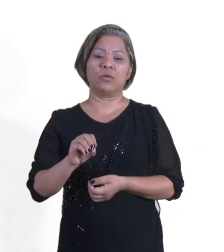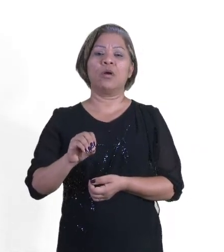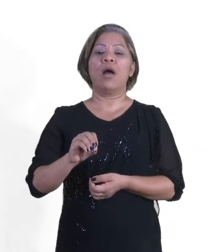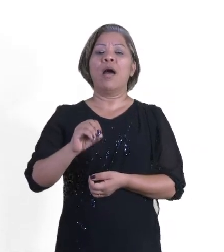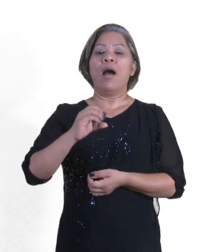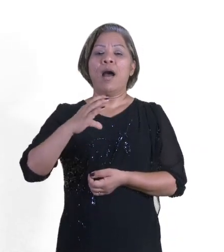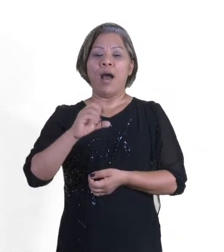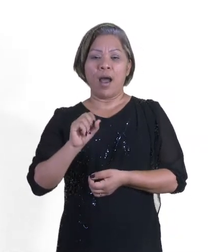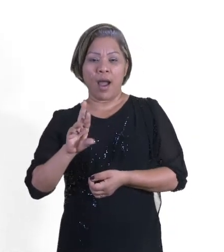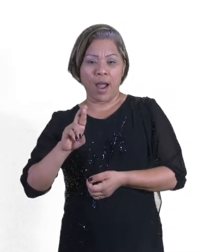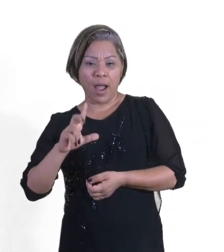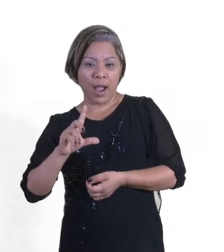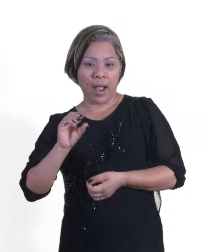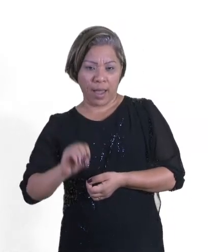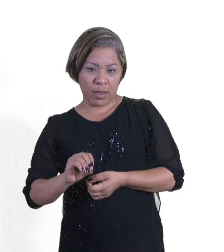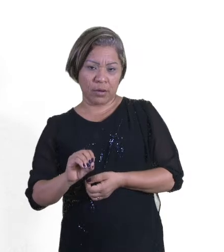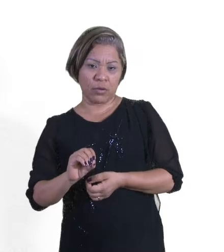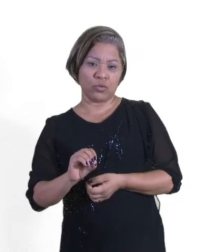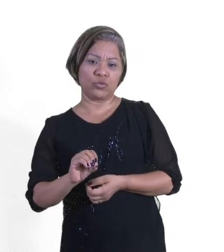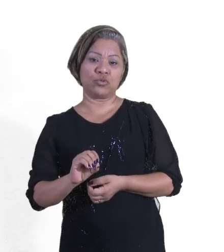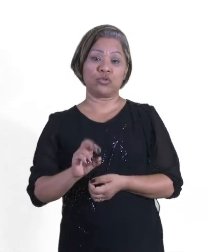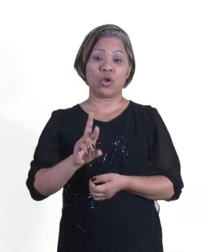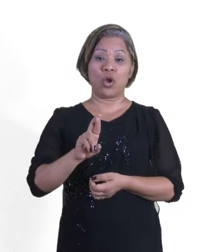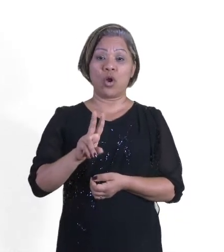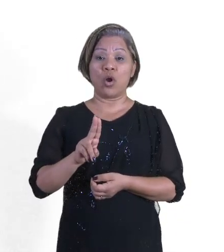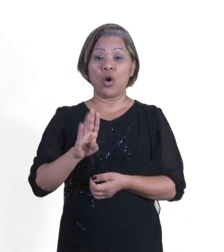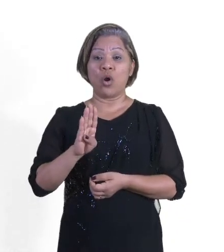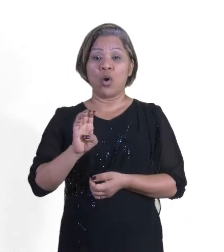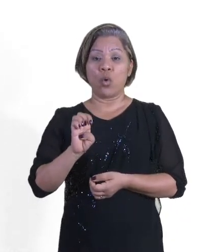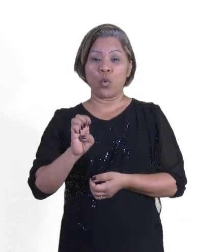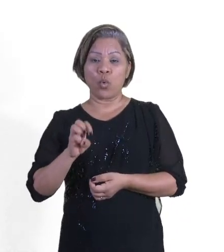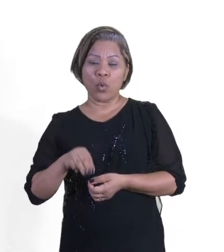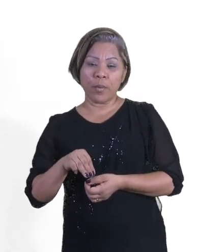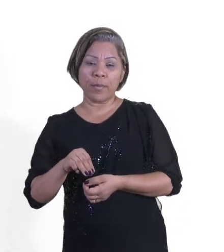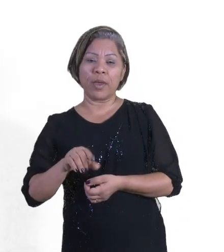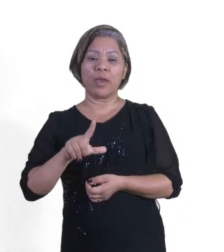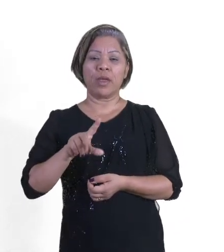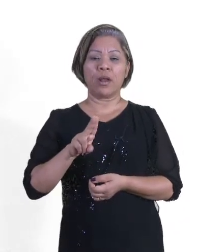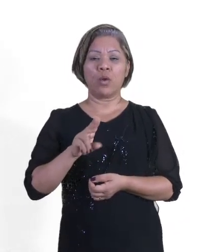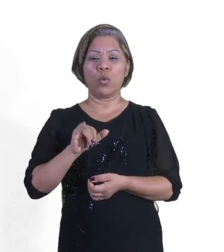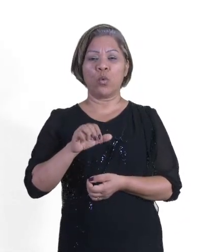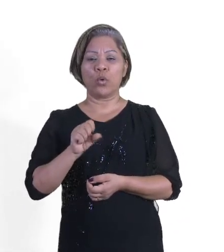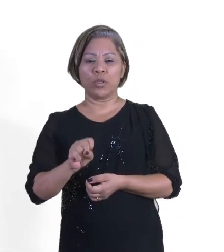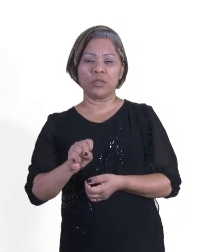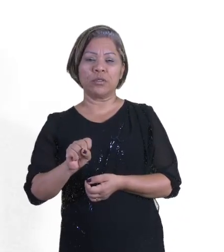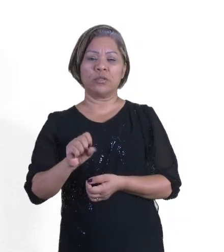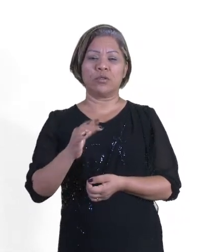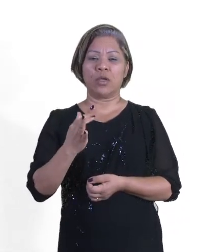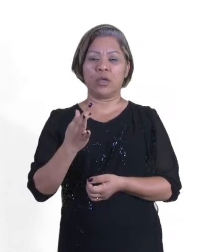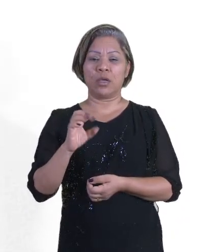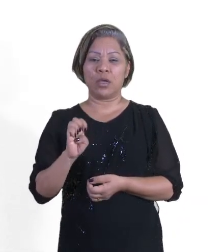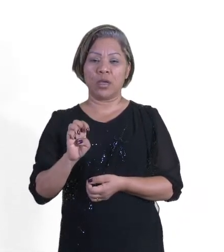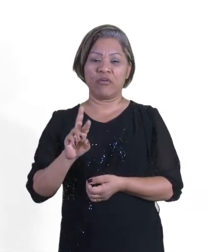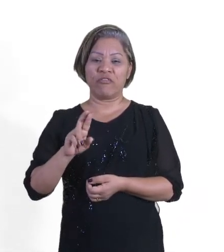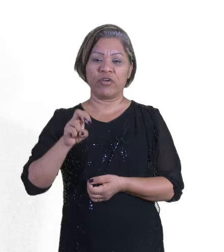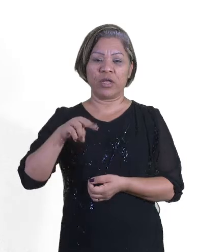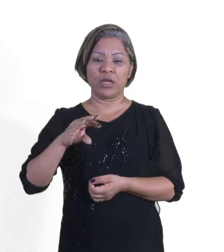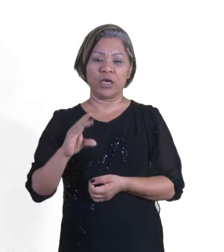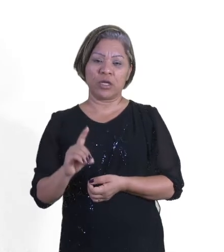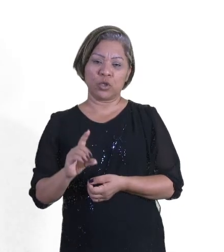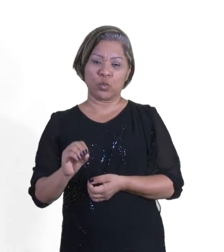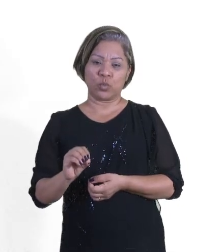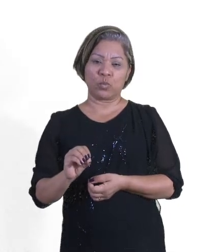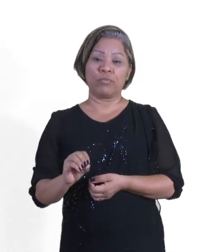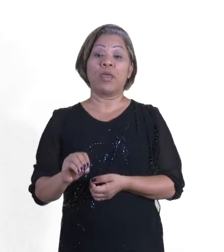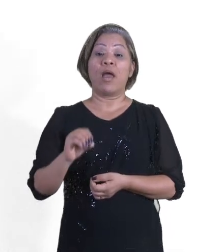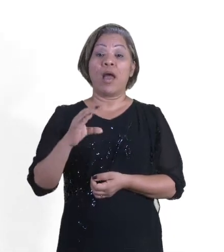Braga, Luiz Fernando Veríssimo, Fernando Sabino, Carlos Heitor, Caio Fernando de Abreu.